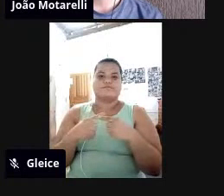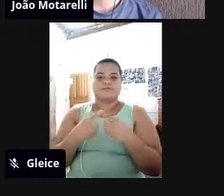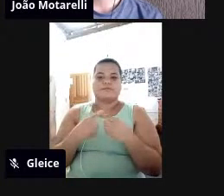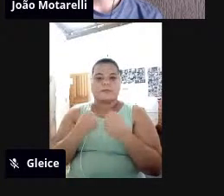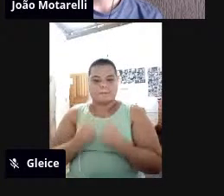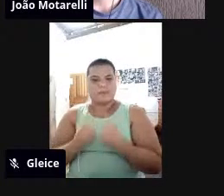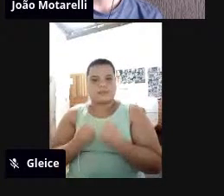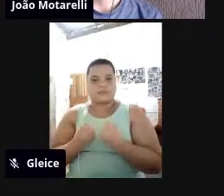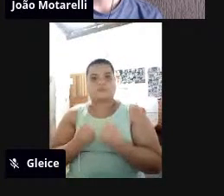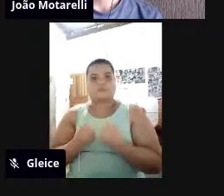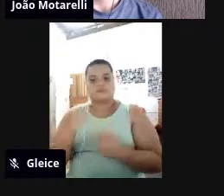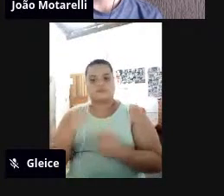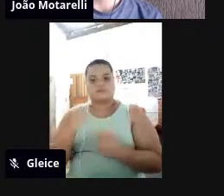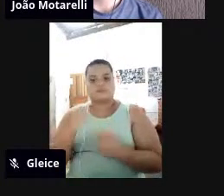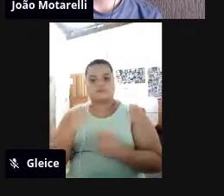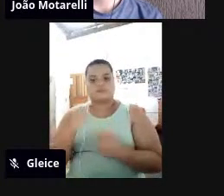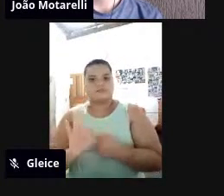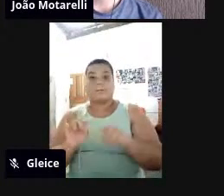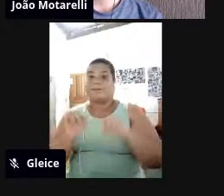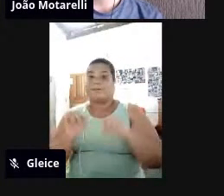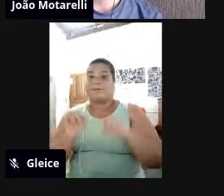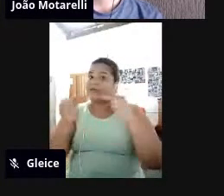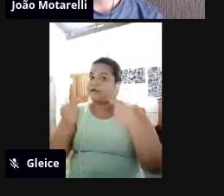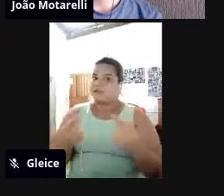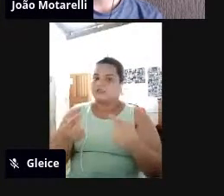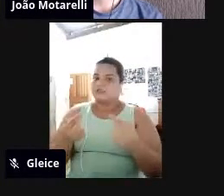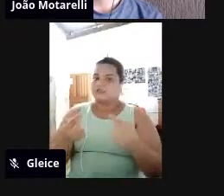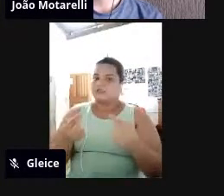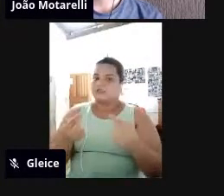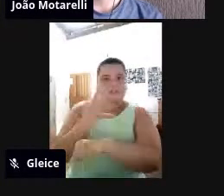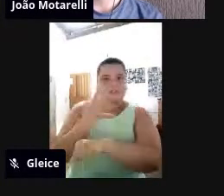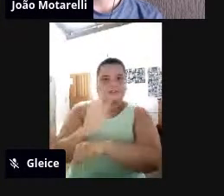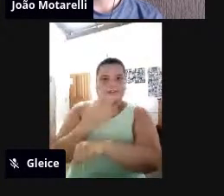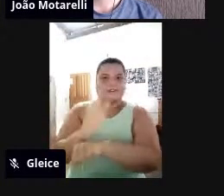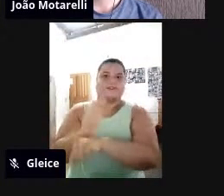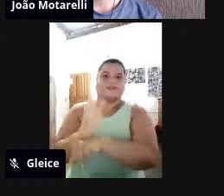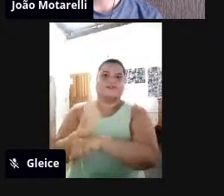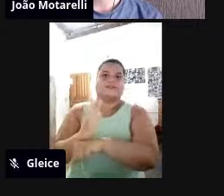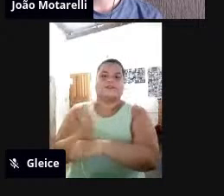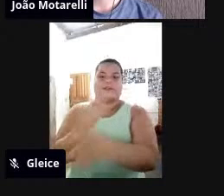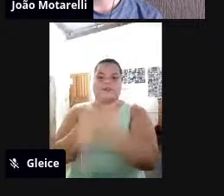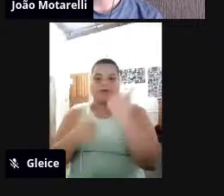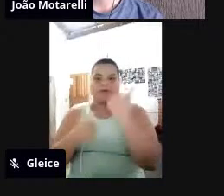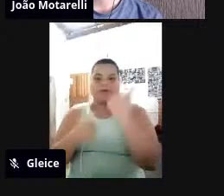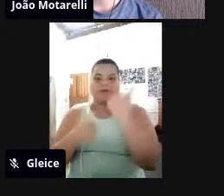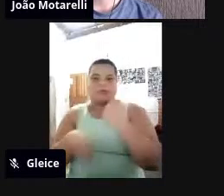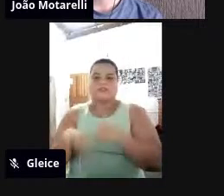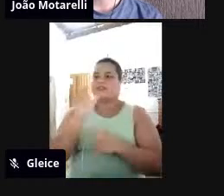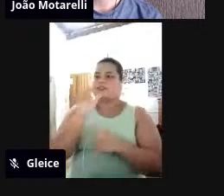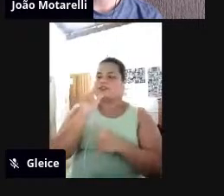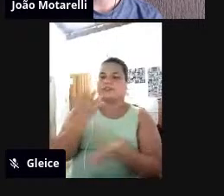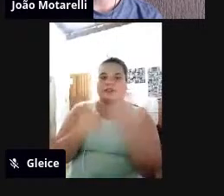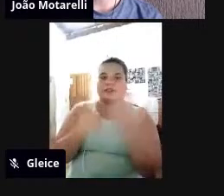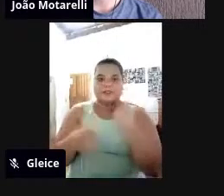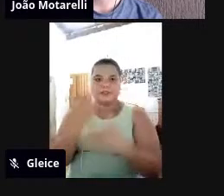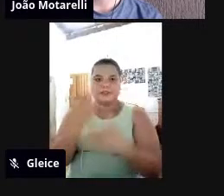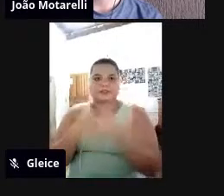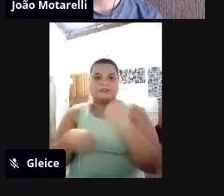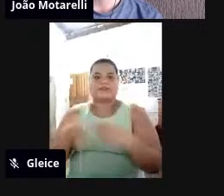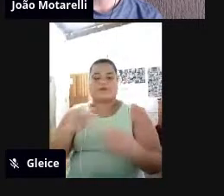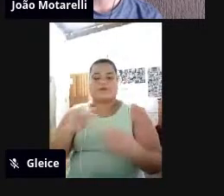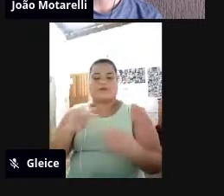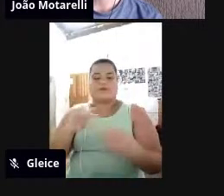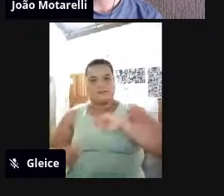na performance, mas treinamento, intensidade, alimentação, hidratação, fatores genéticos, fatores biológicos e